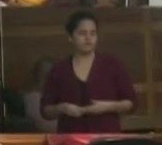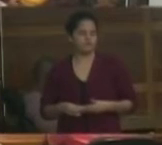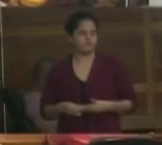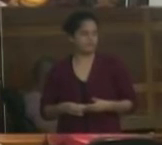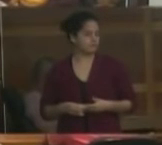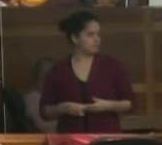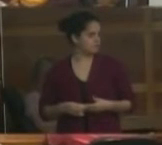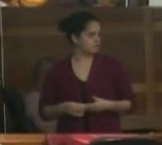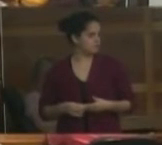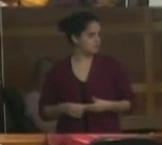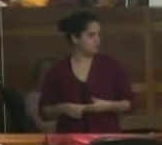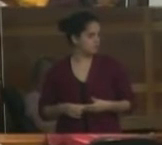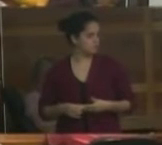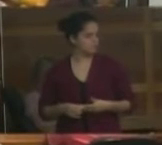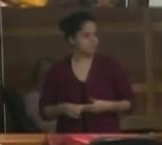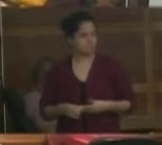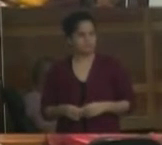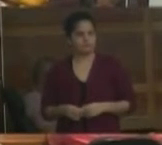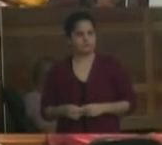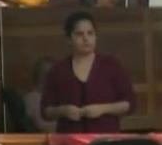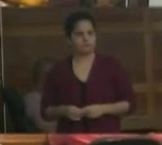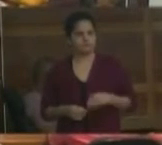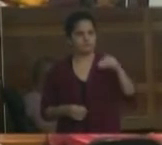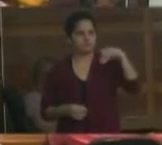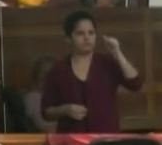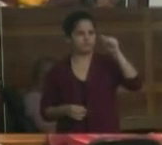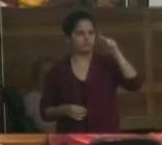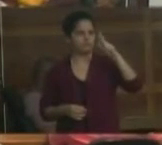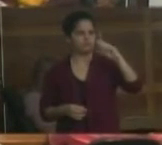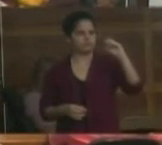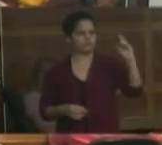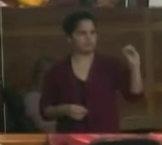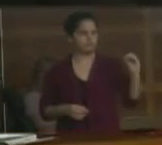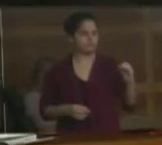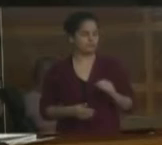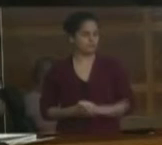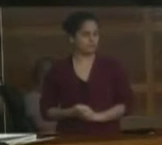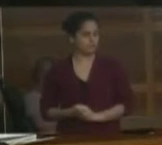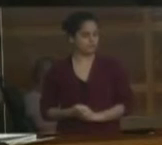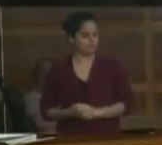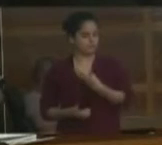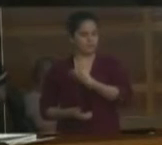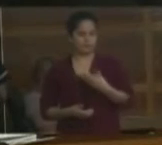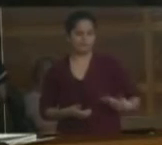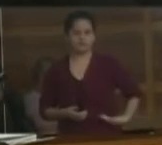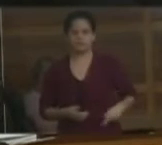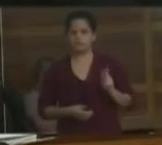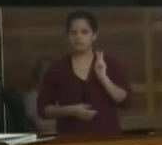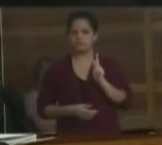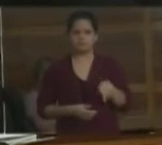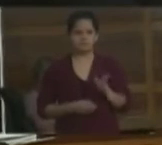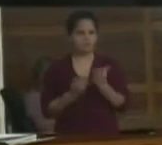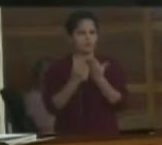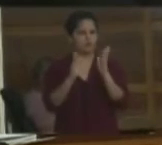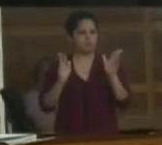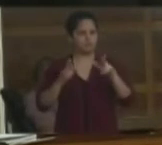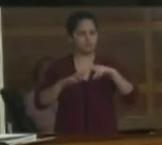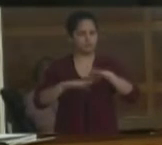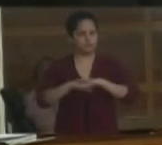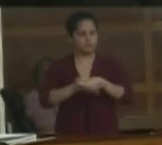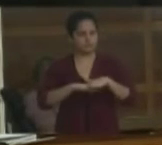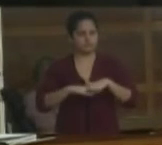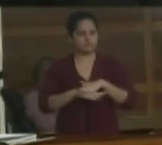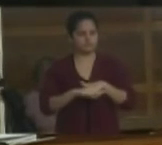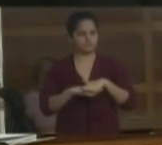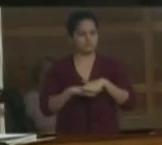e a vontade mauro é o governo sempre aberto ao diálogo